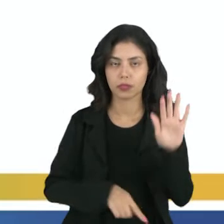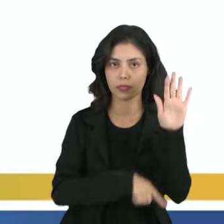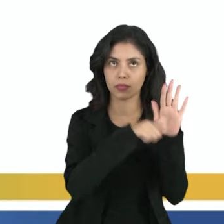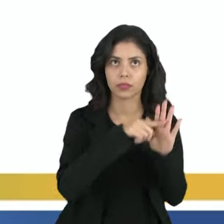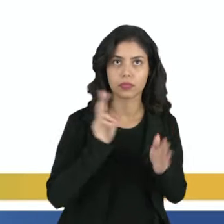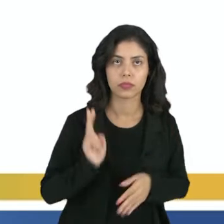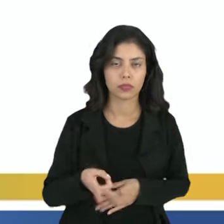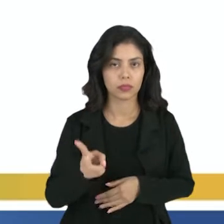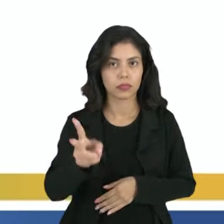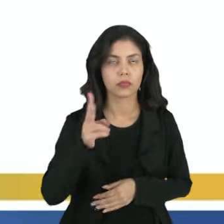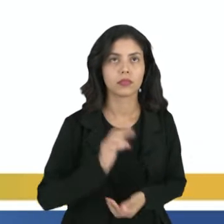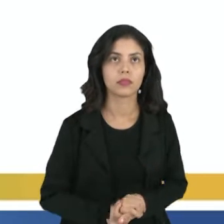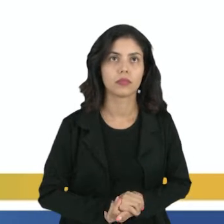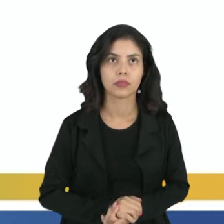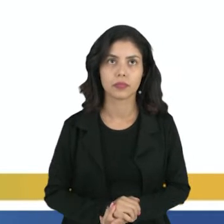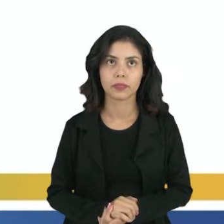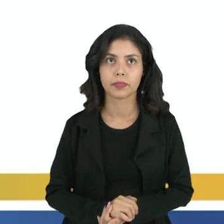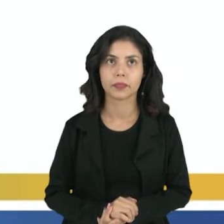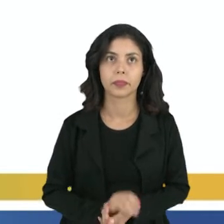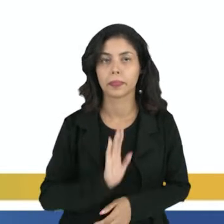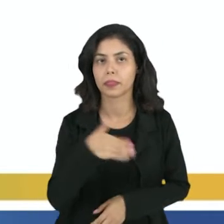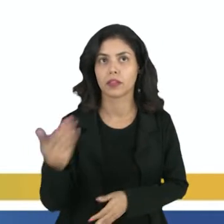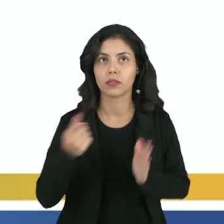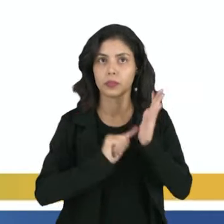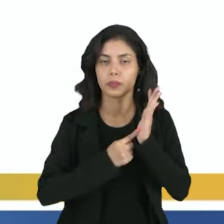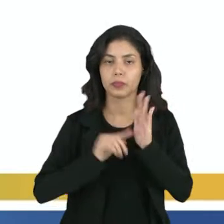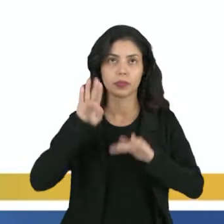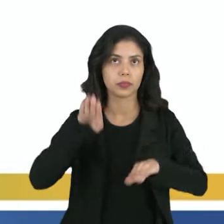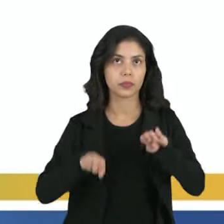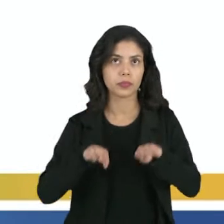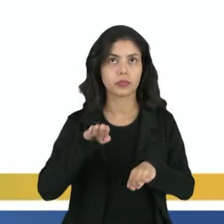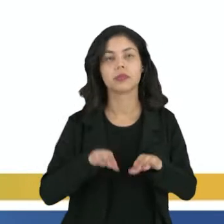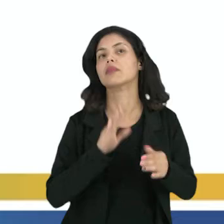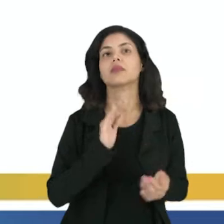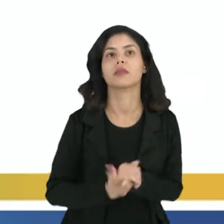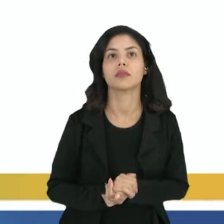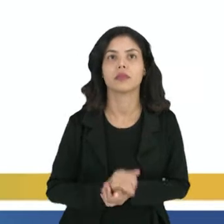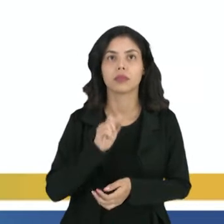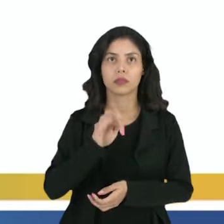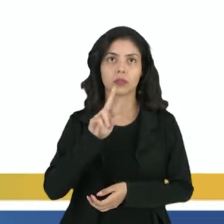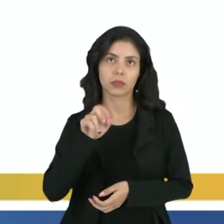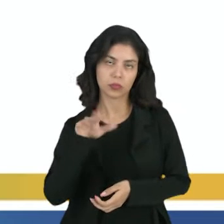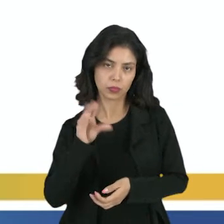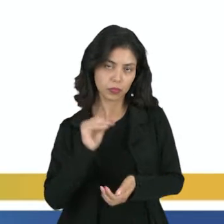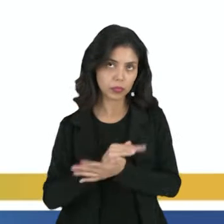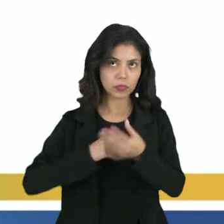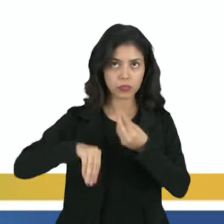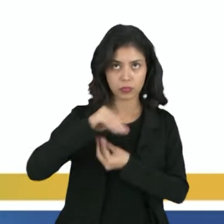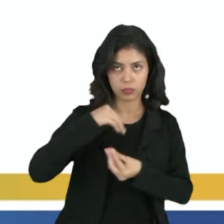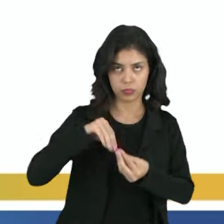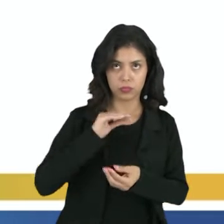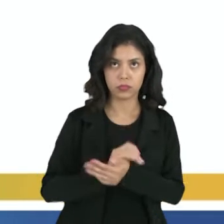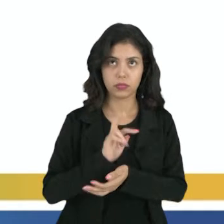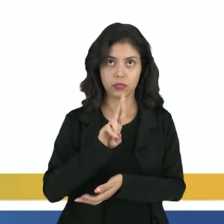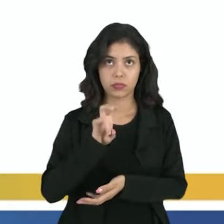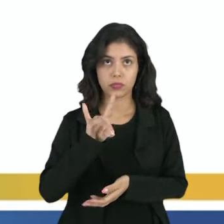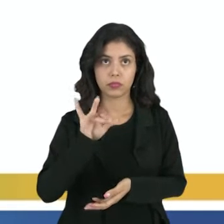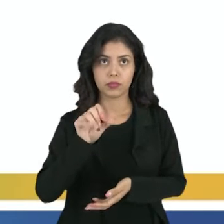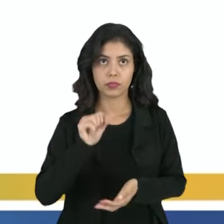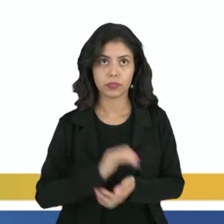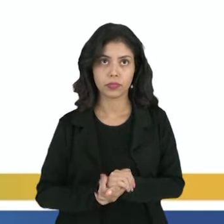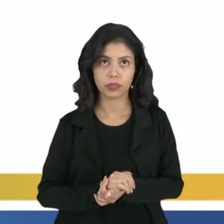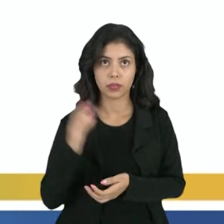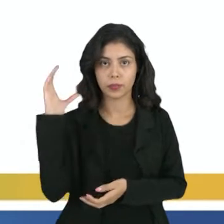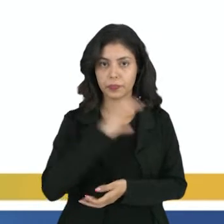A temperatura precisa ser constante. Quando um ponto de equilíbrio é atingido nas reações